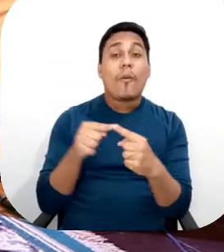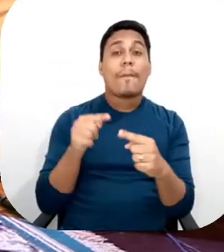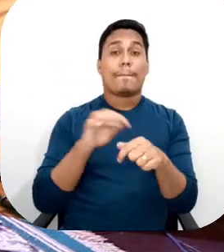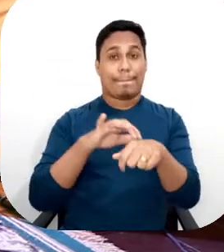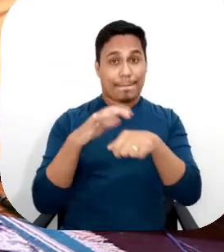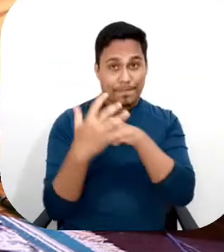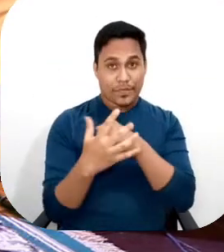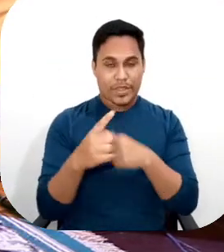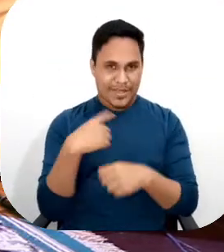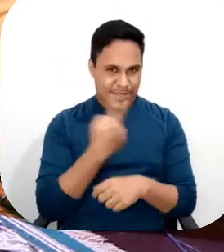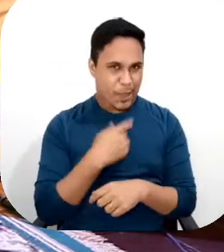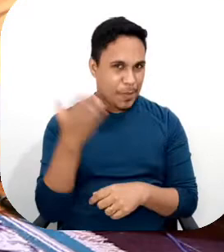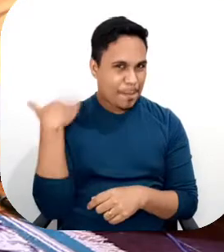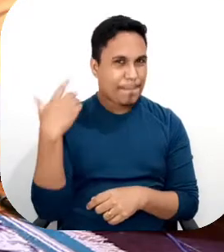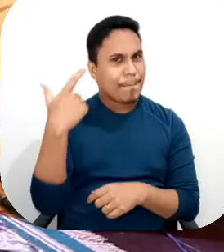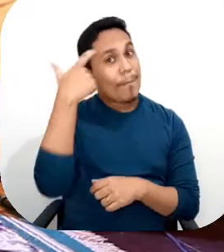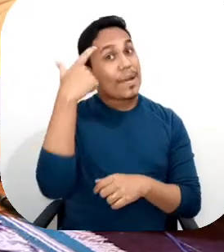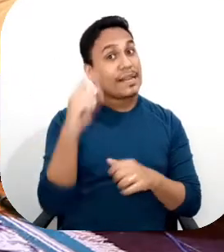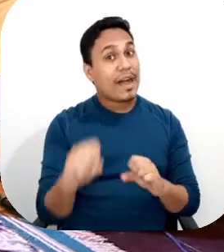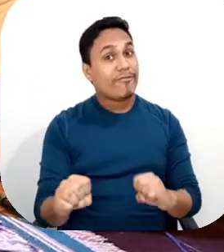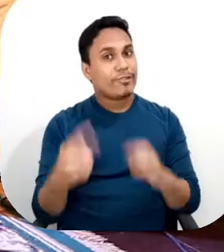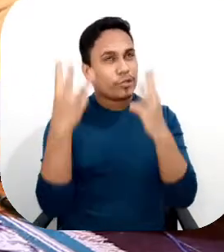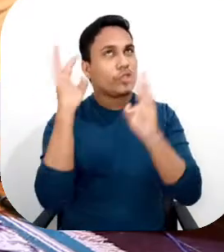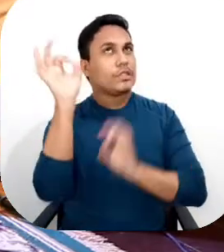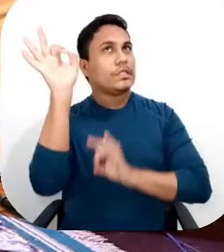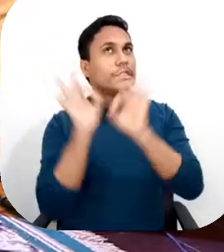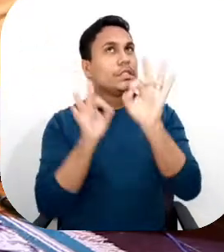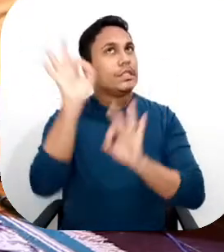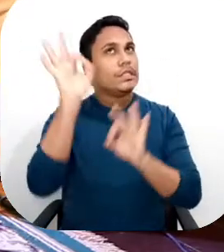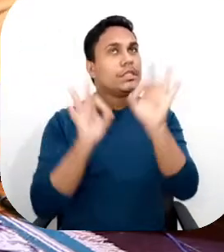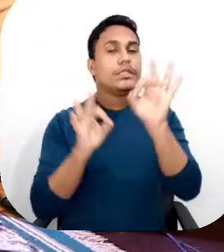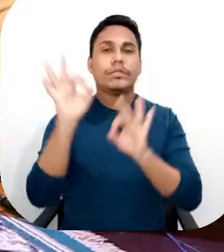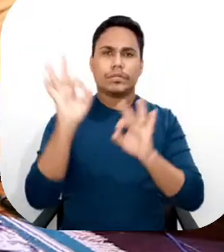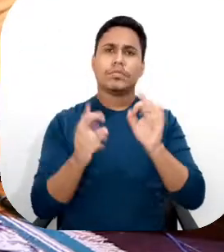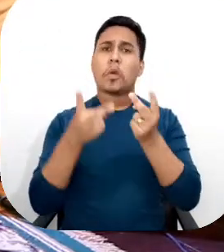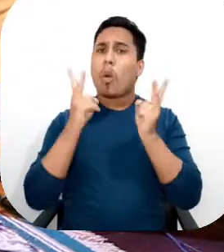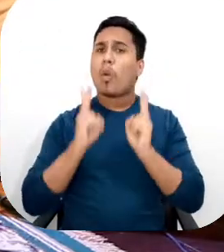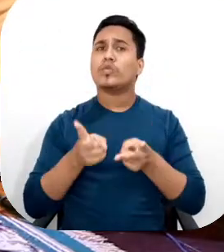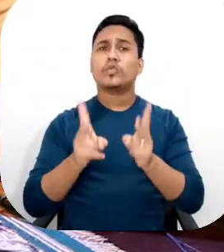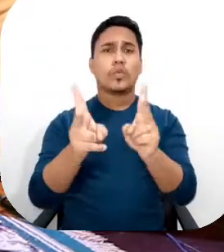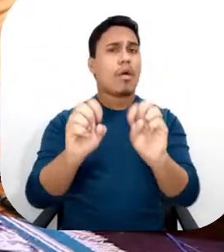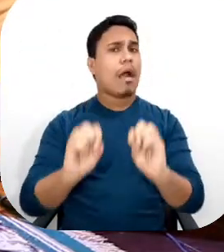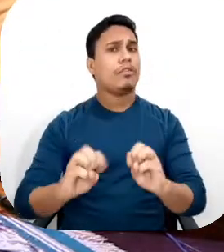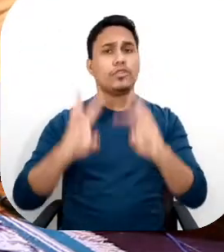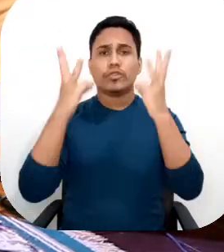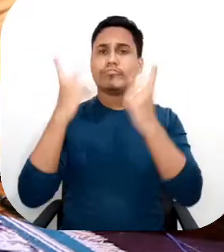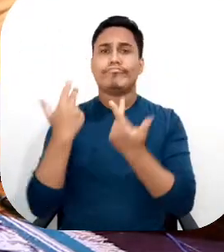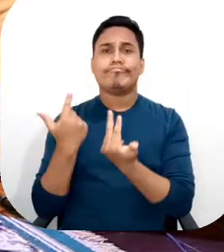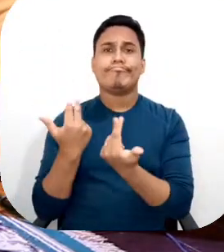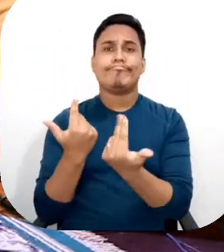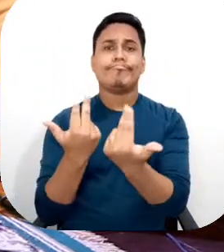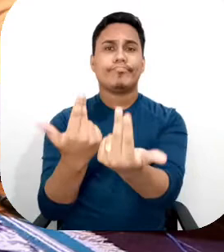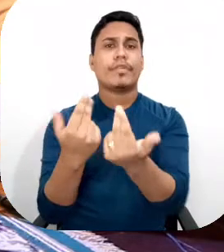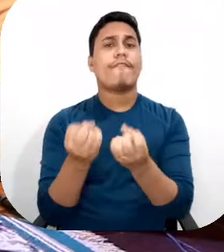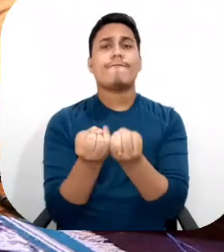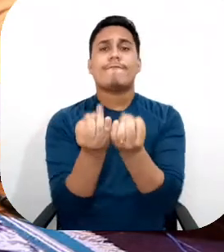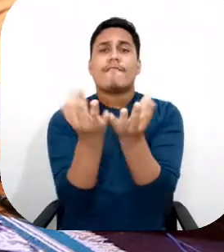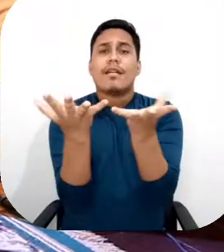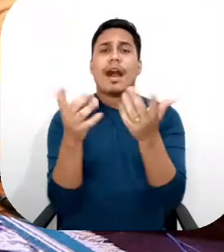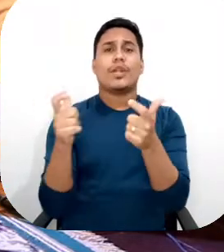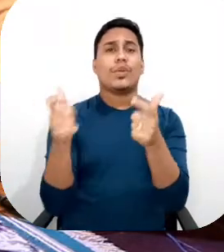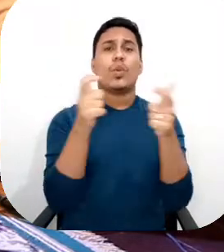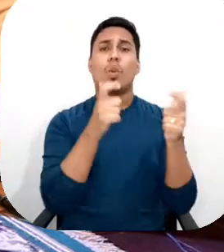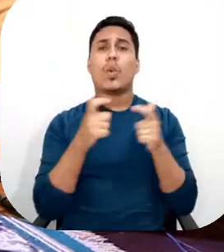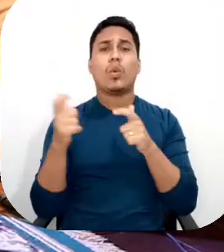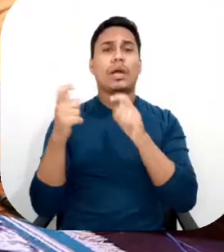exemplo, formatava um show, pensava um show, e aí circulava com esse show, o mesmo show, né? A gente apresentava em vários lugares